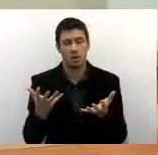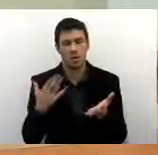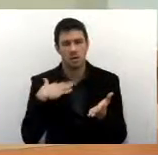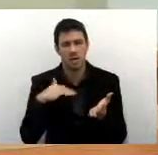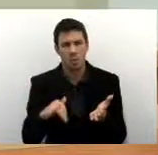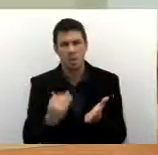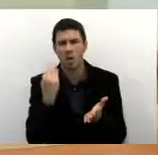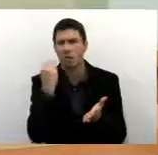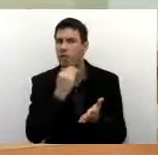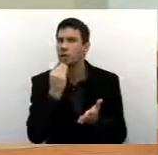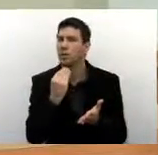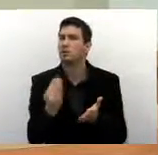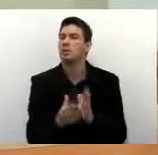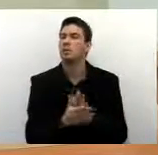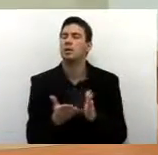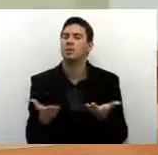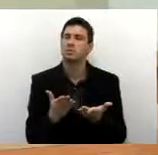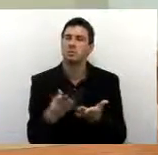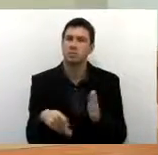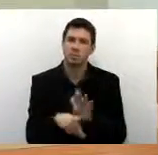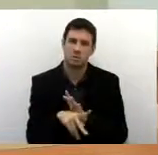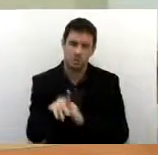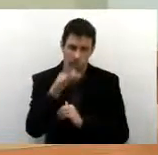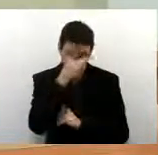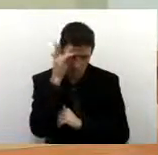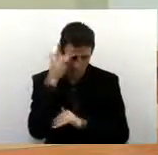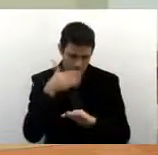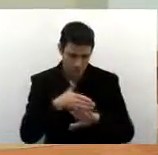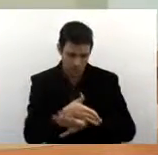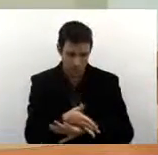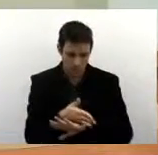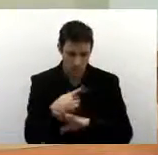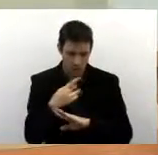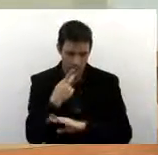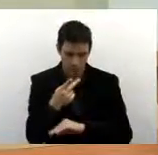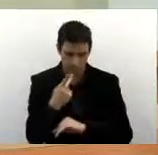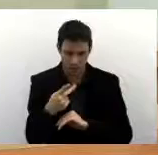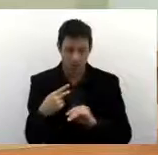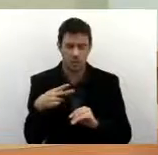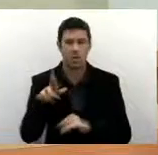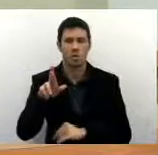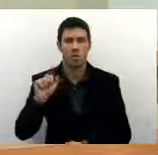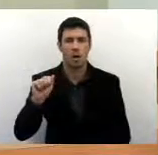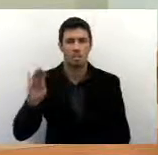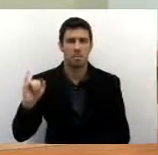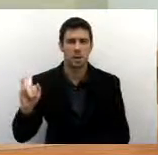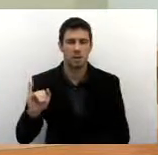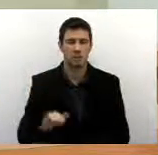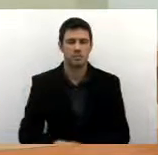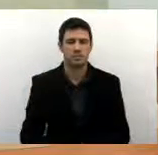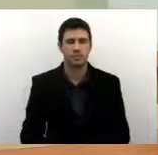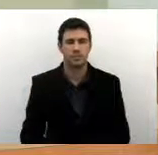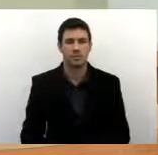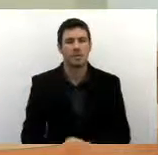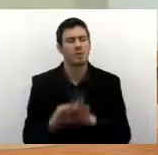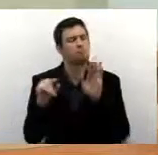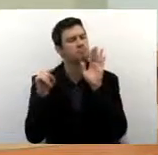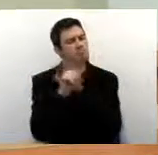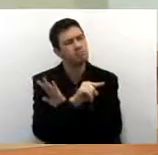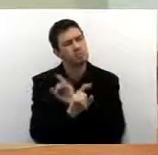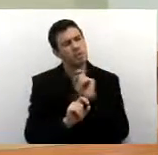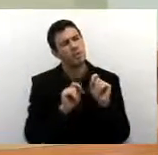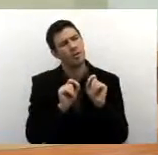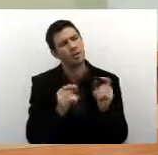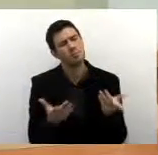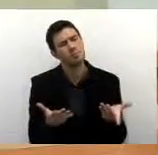aproveitar o momento aqui, o meu assessor Dalmo estava na fala do Rabi, e fazer um questionamento,